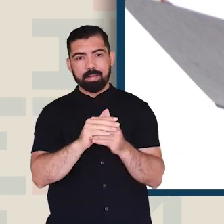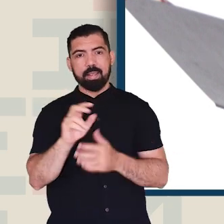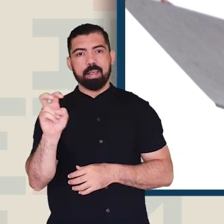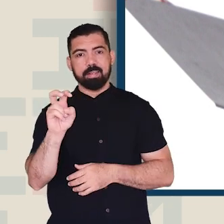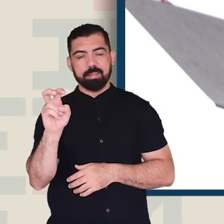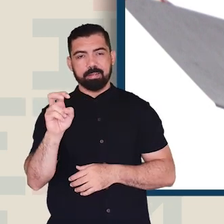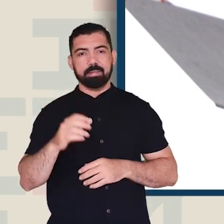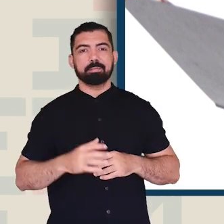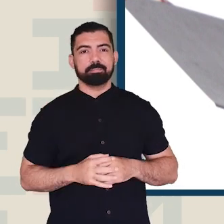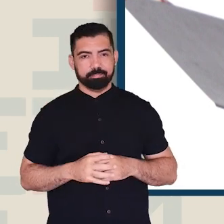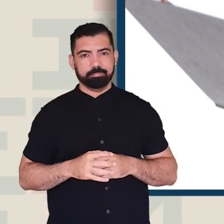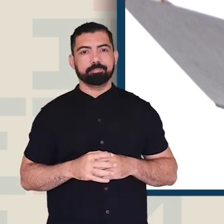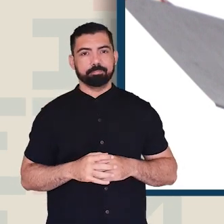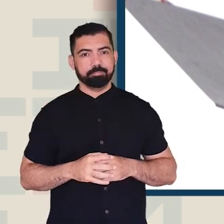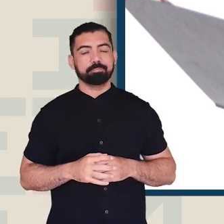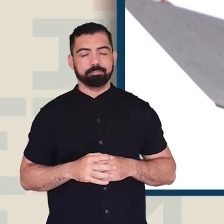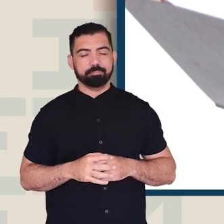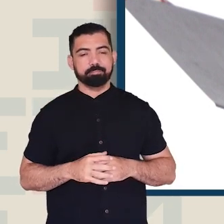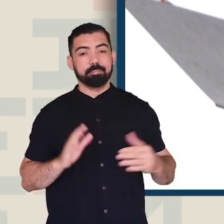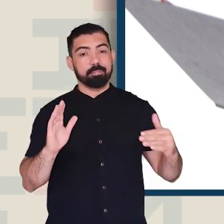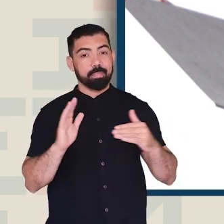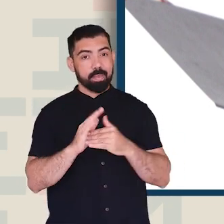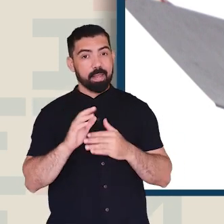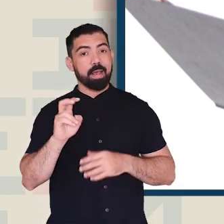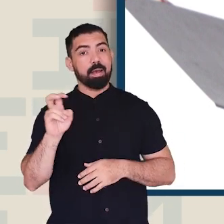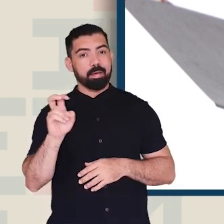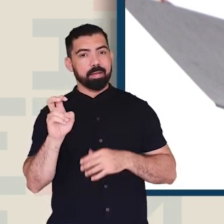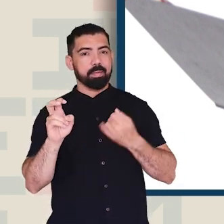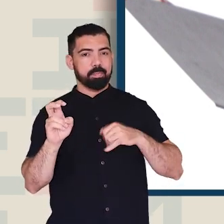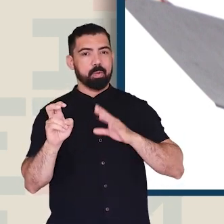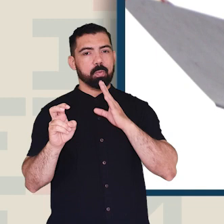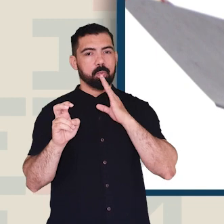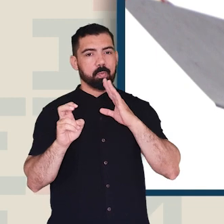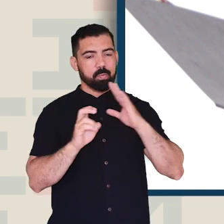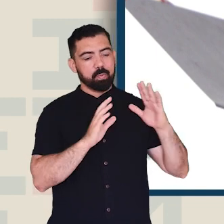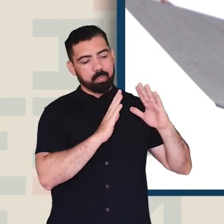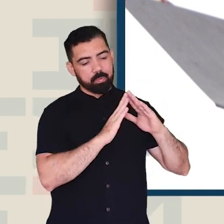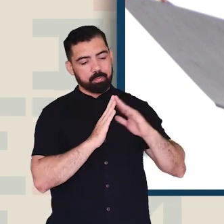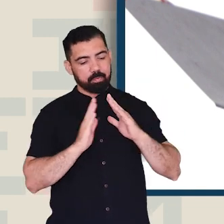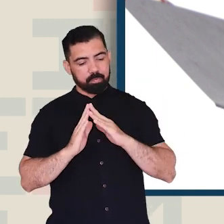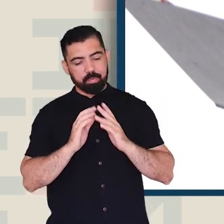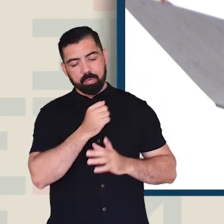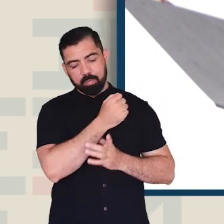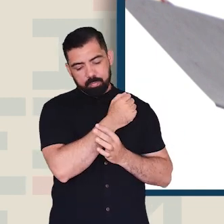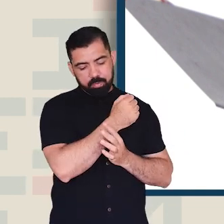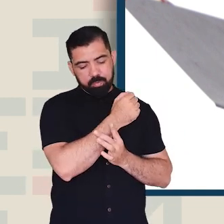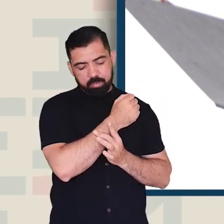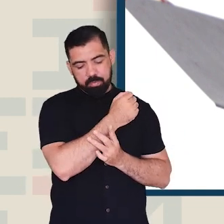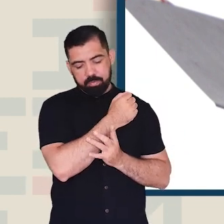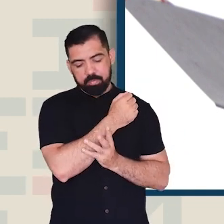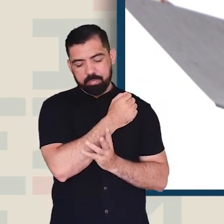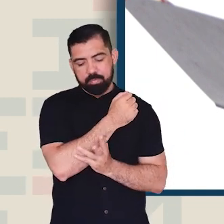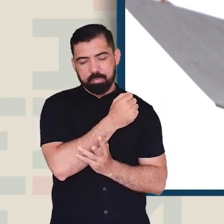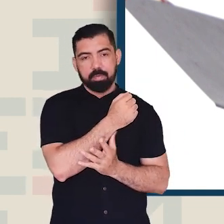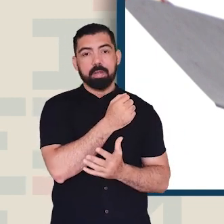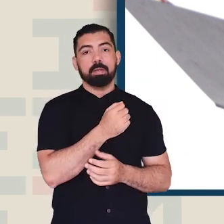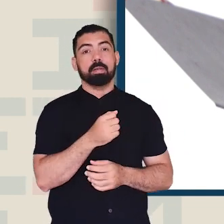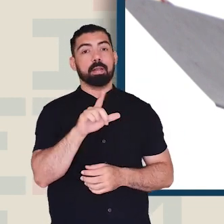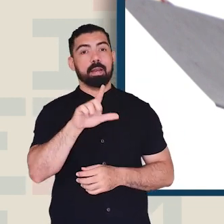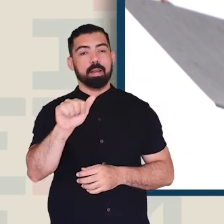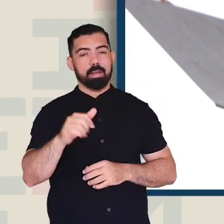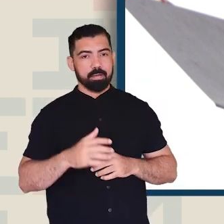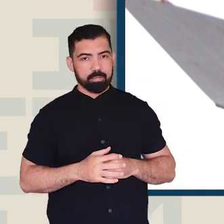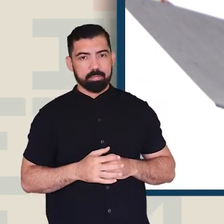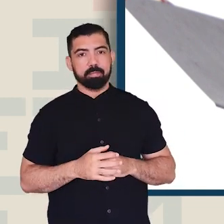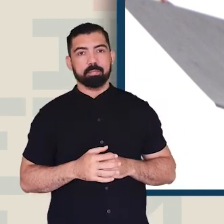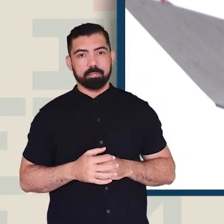casa, né? Até a quinta casa. Saber que na primeira, Mi, Fá, Fá sustenido, Sol, Sol sustenido, Lá.